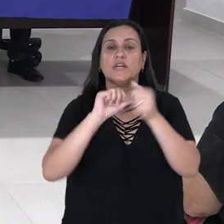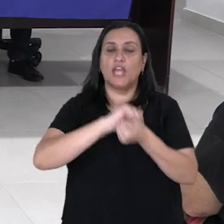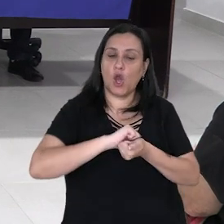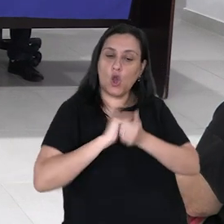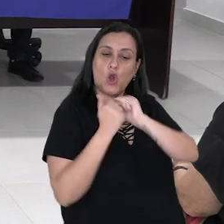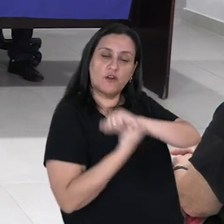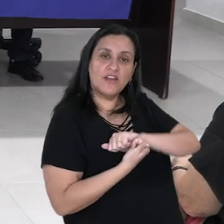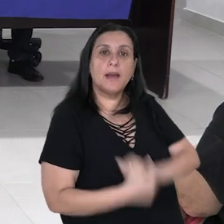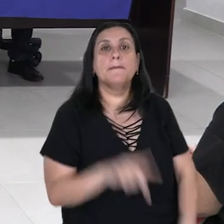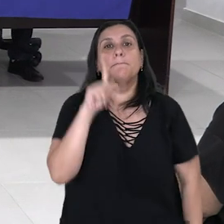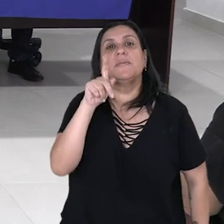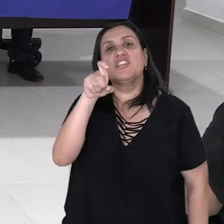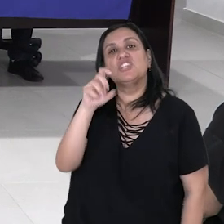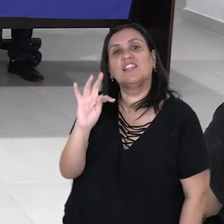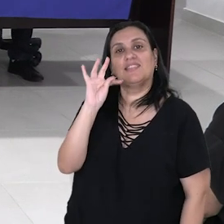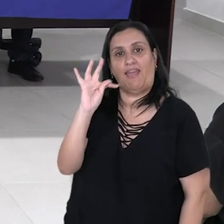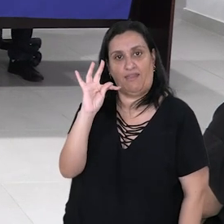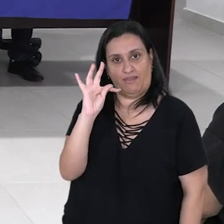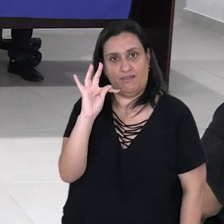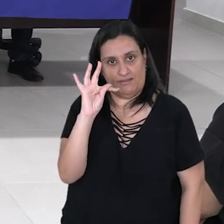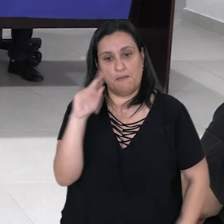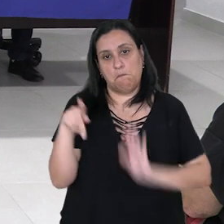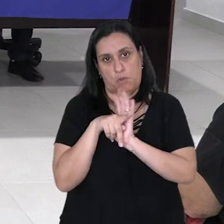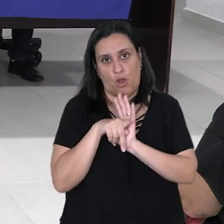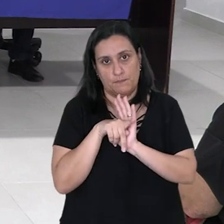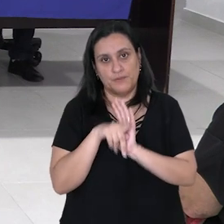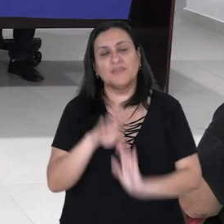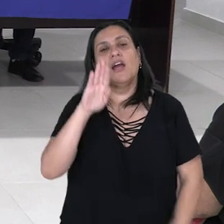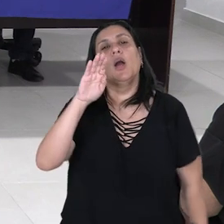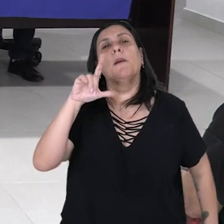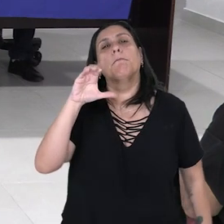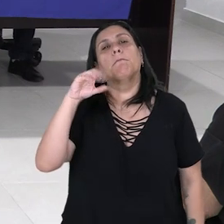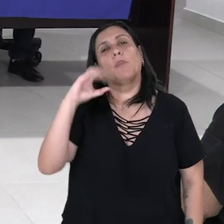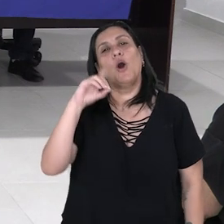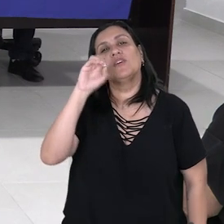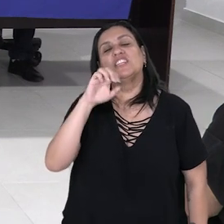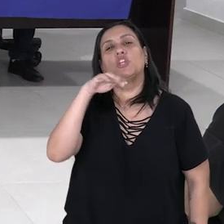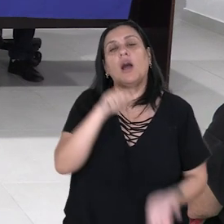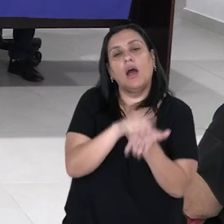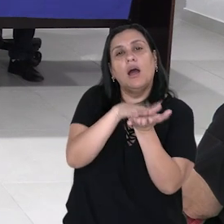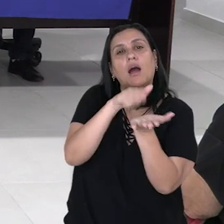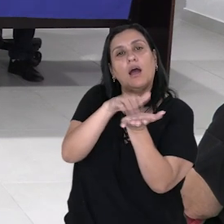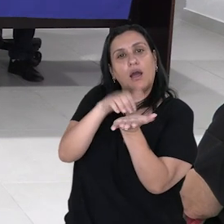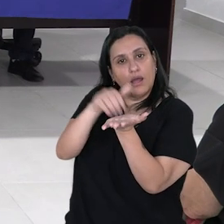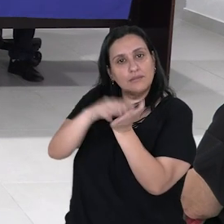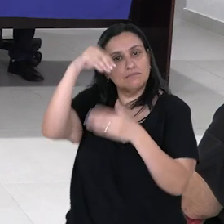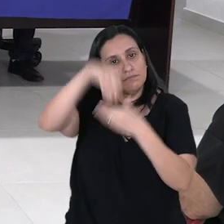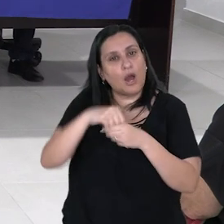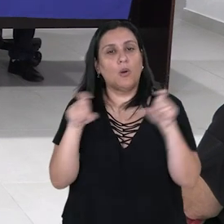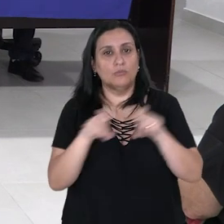para o formato TXT do arquivo. Bloco de notas, como se fosse um arquivo do bloco de notas, né? Que lá